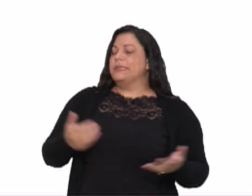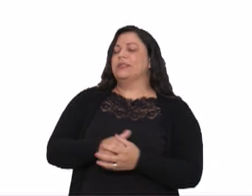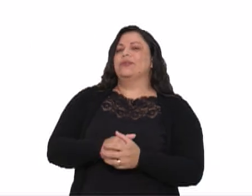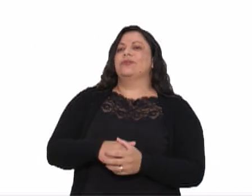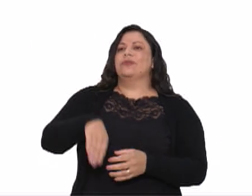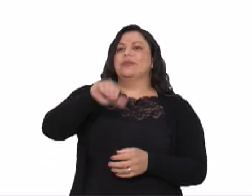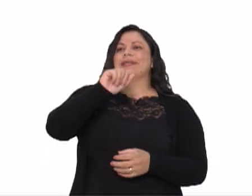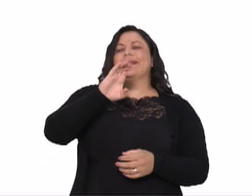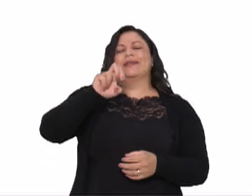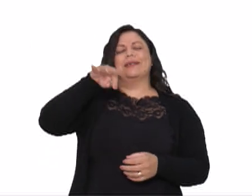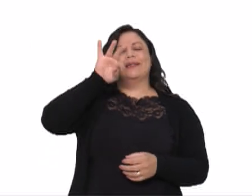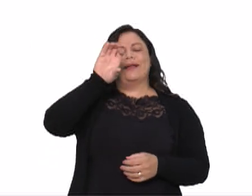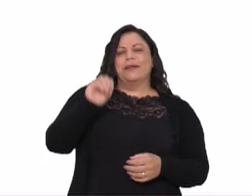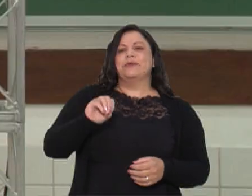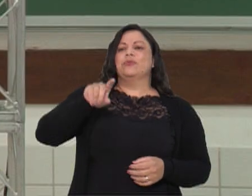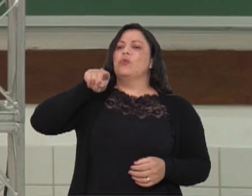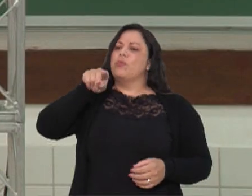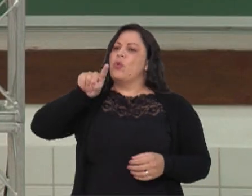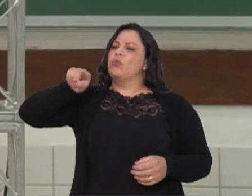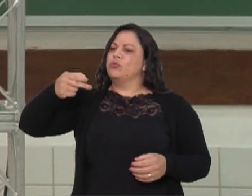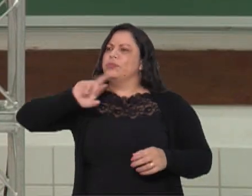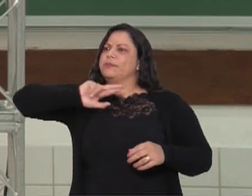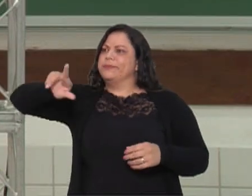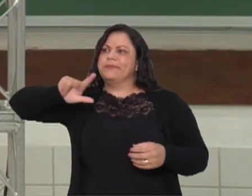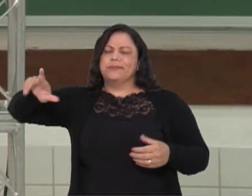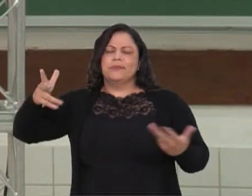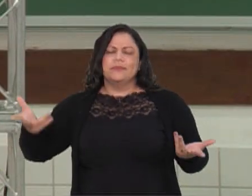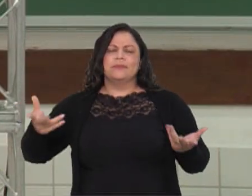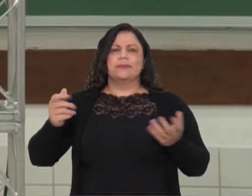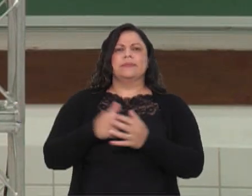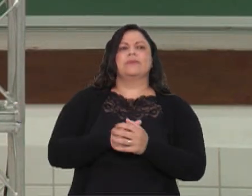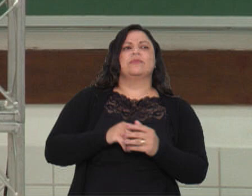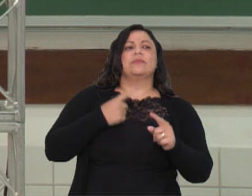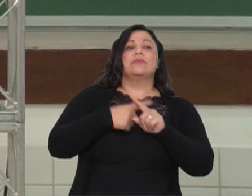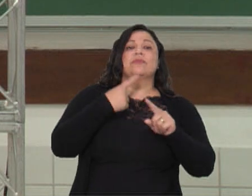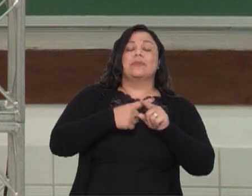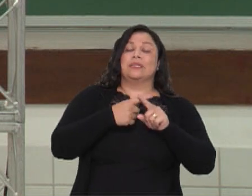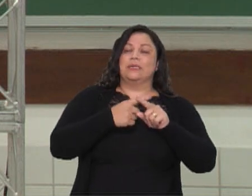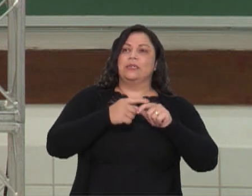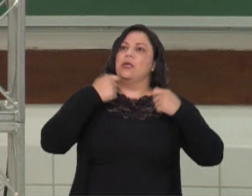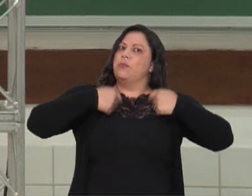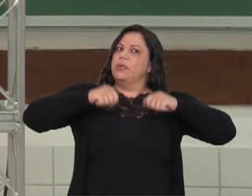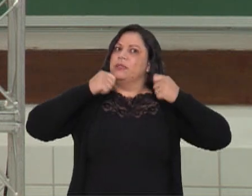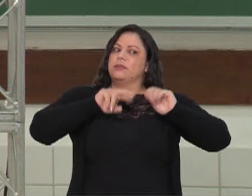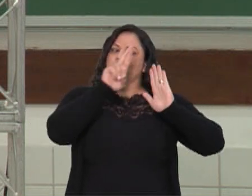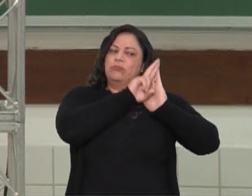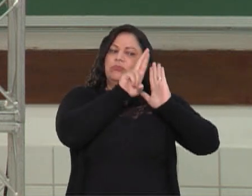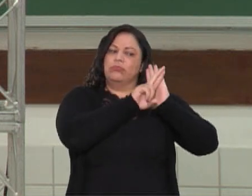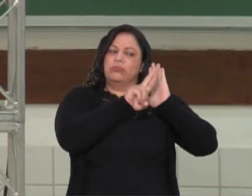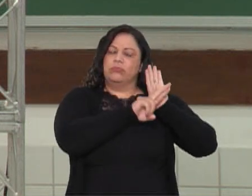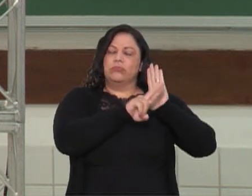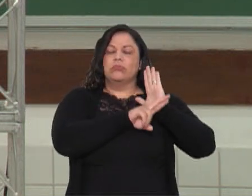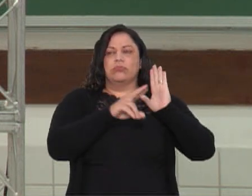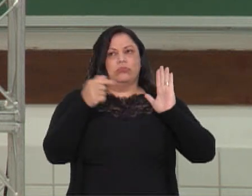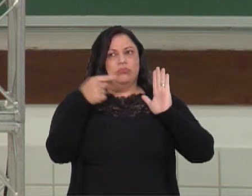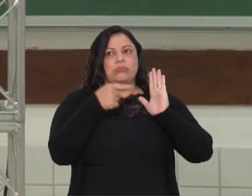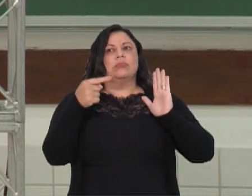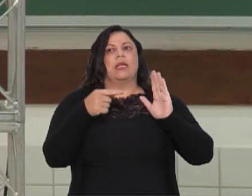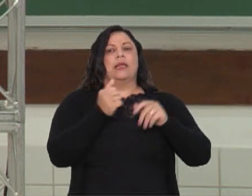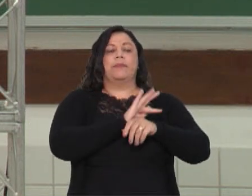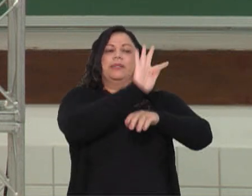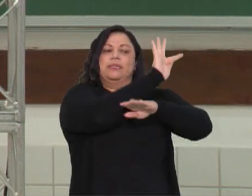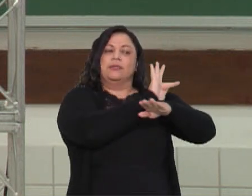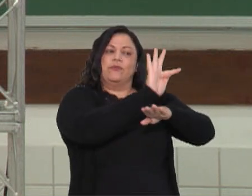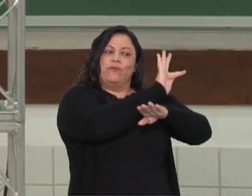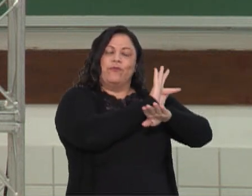também da pontuação, porque aqui eu estou preocupado com uma escrita mais próxima da norma padrão. Tudo